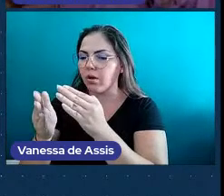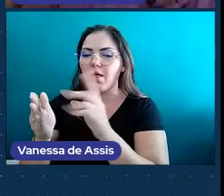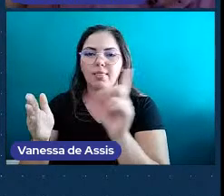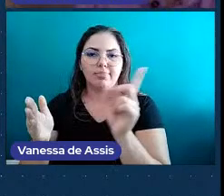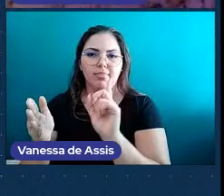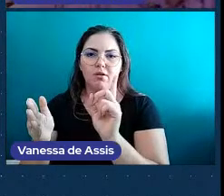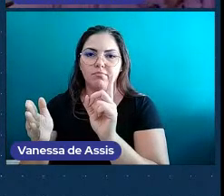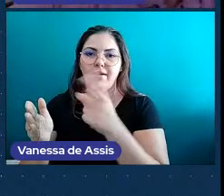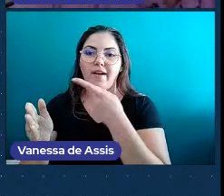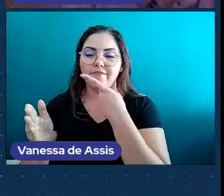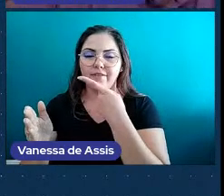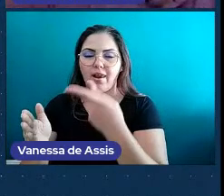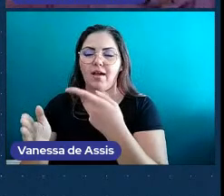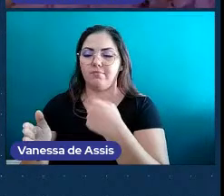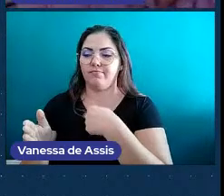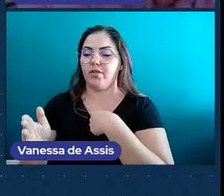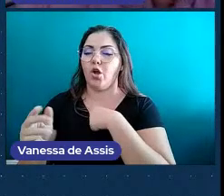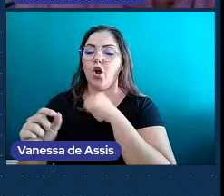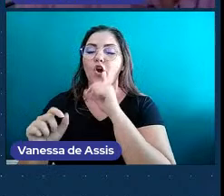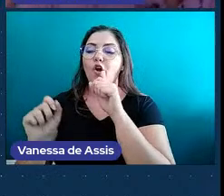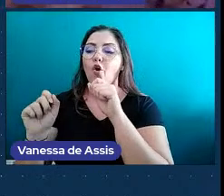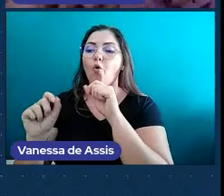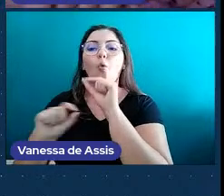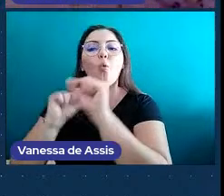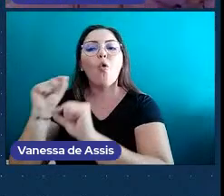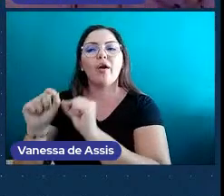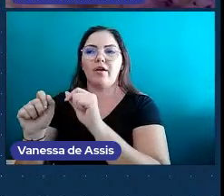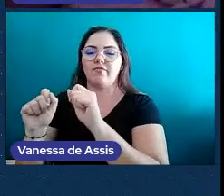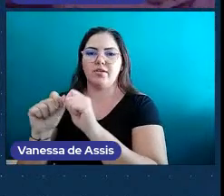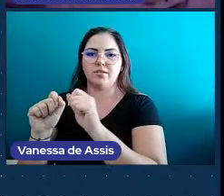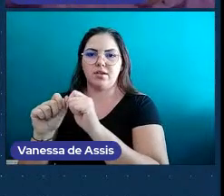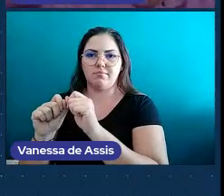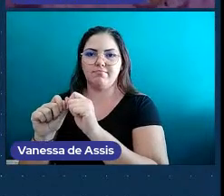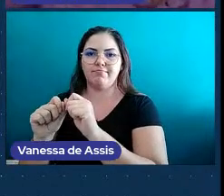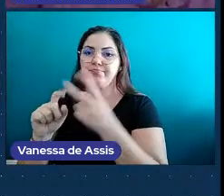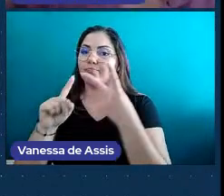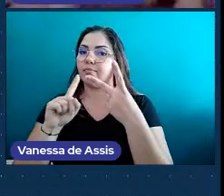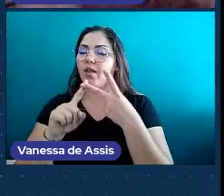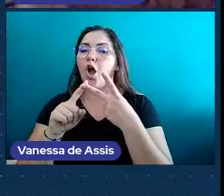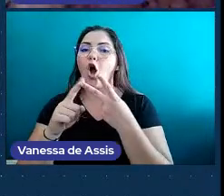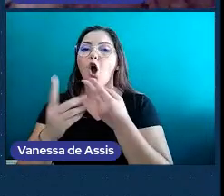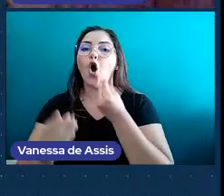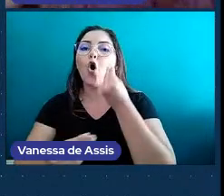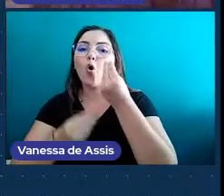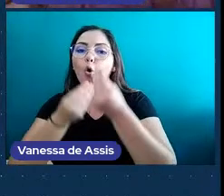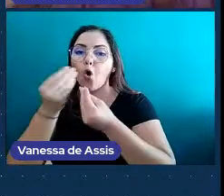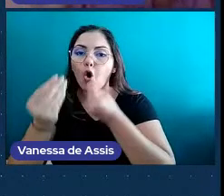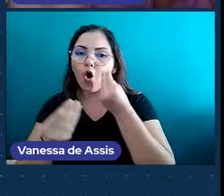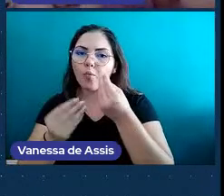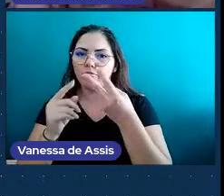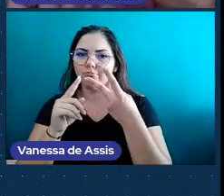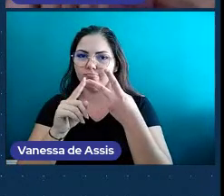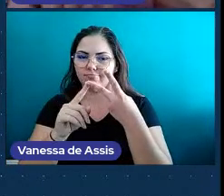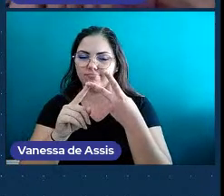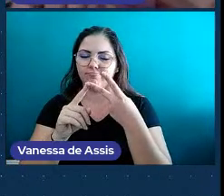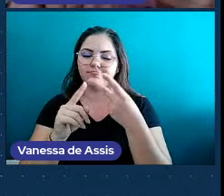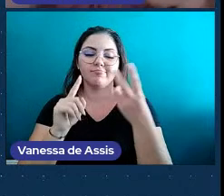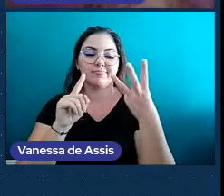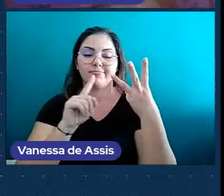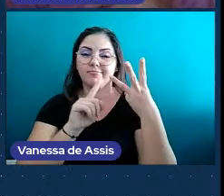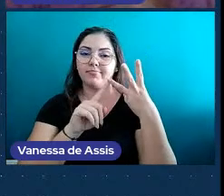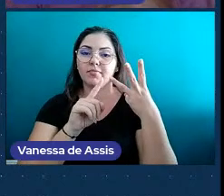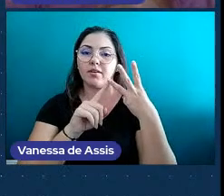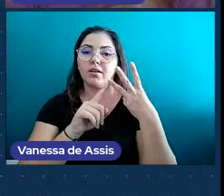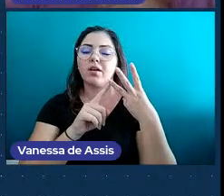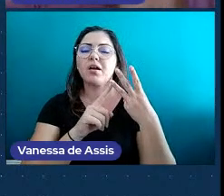fazer, por que vai fazer e para quê. Ou seja, com qual objetivo. A metodologia ela não está toda